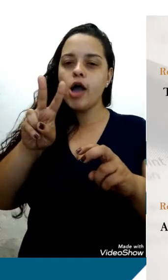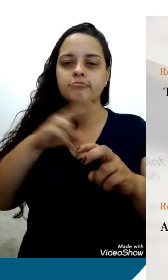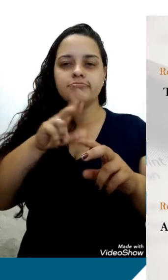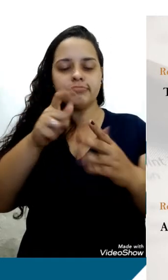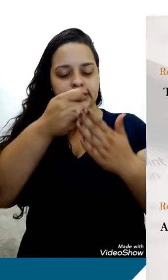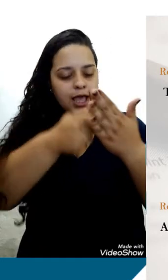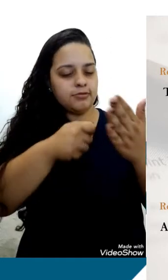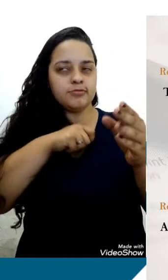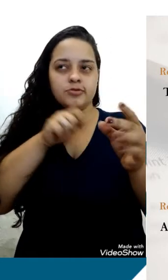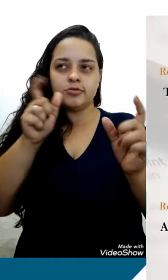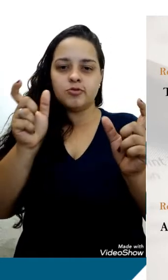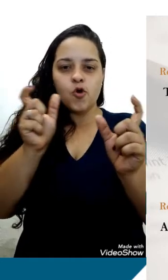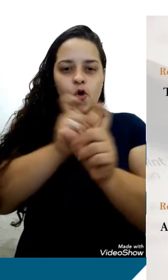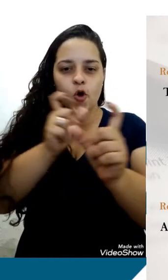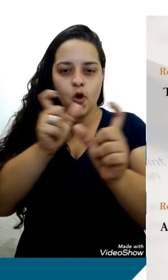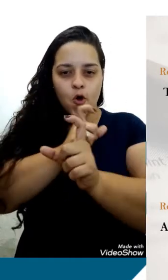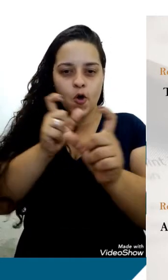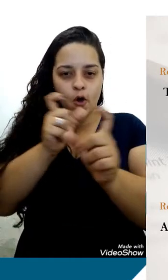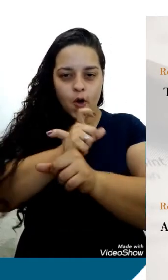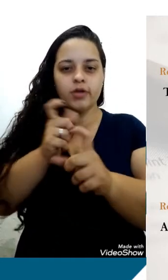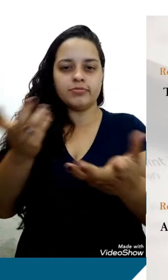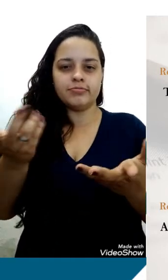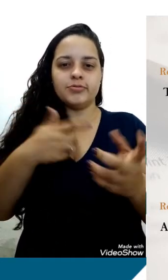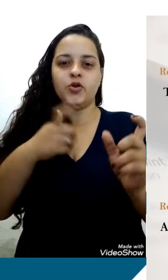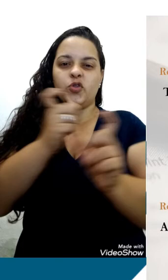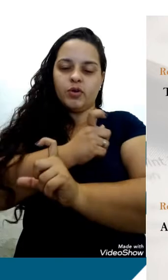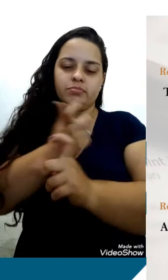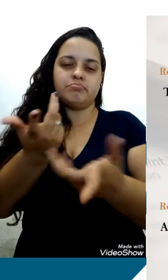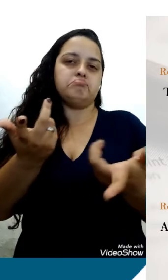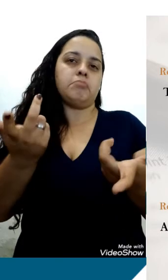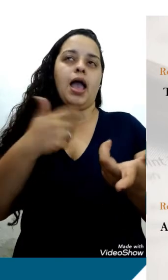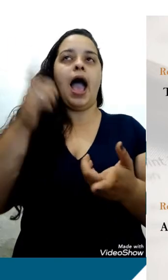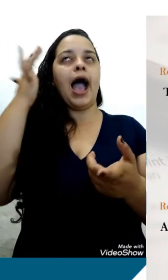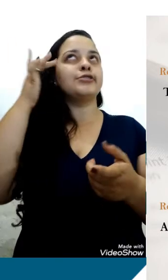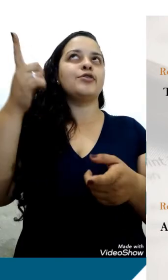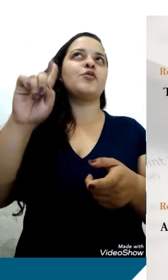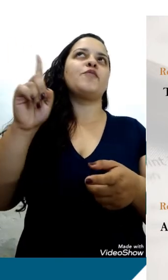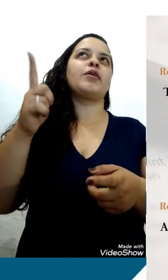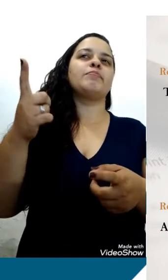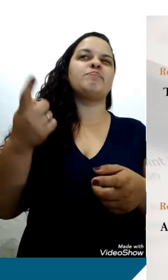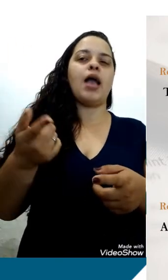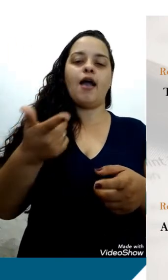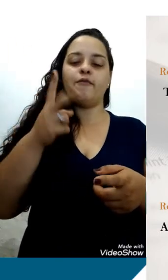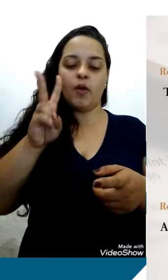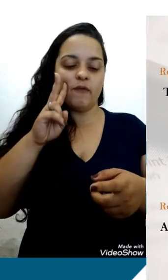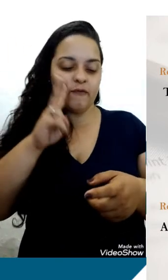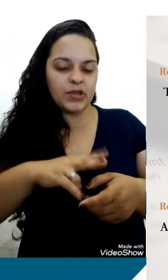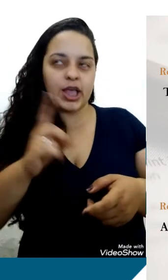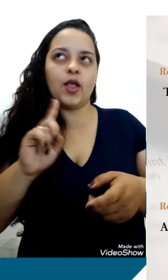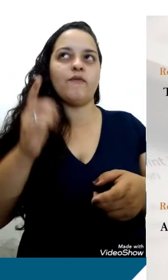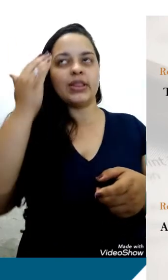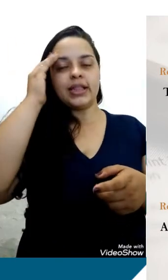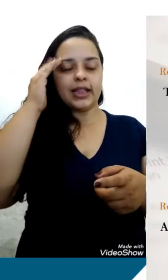se você pega uma informação do texto motivador, troca as palavras achando que a banca não vai perceber, ela vai perceber. E você não vai poder